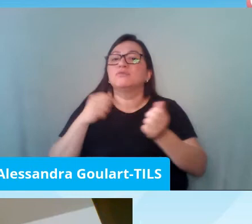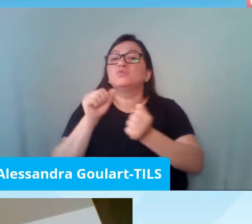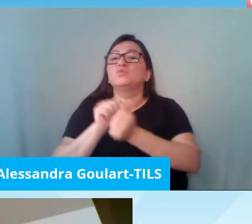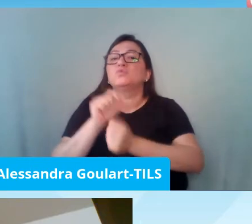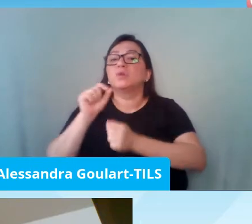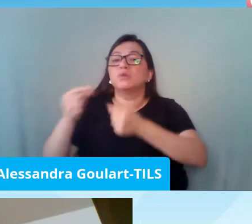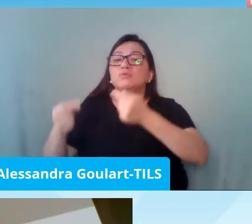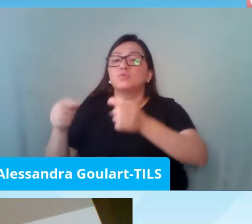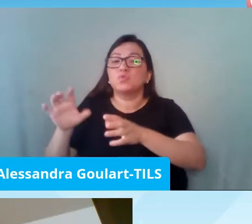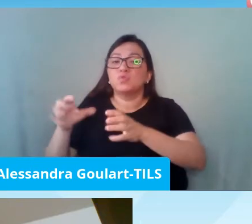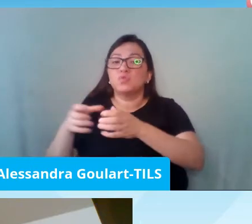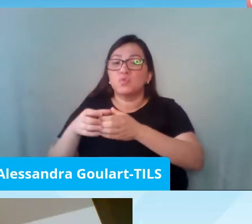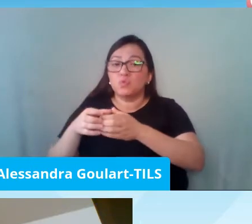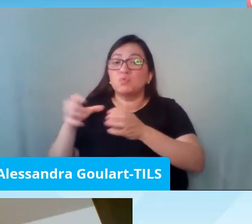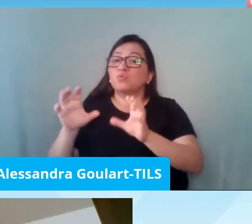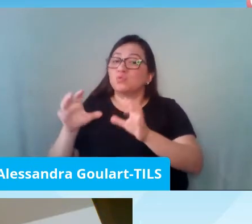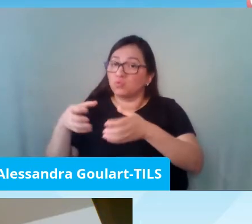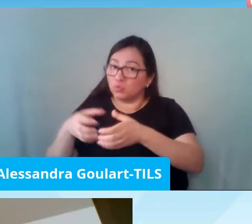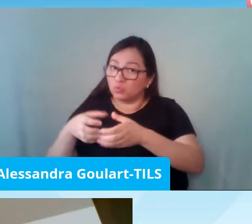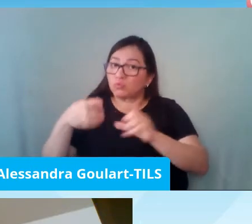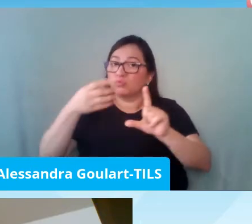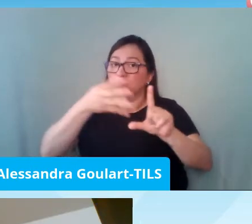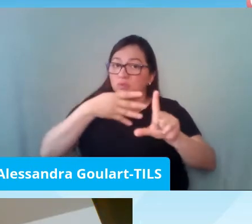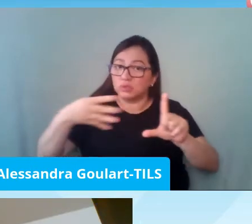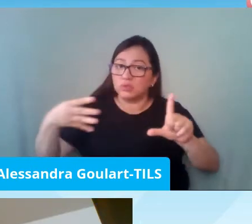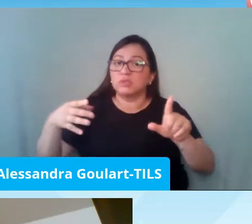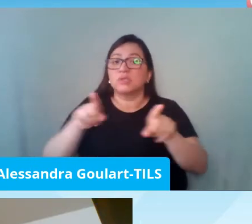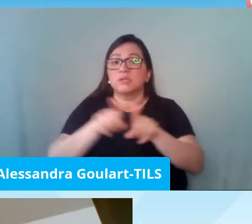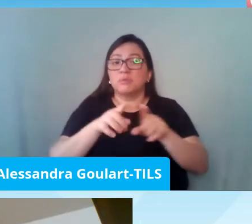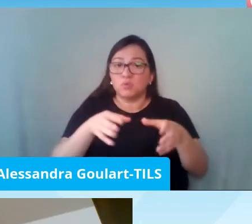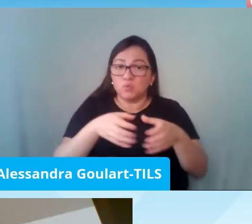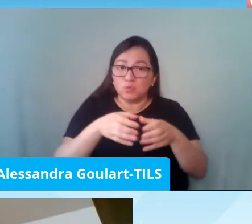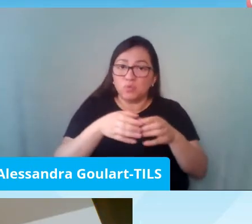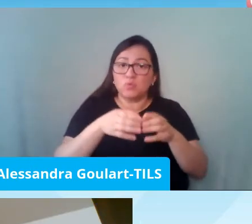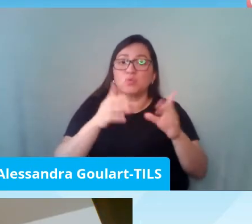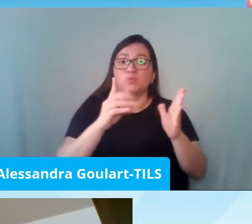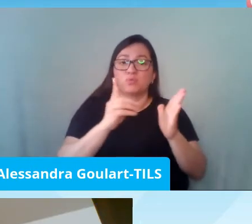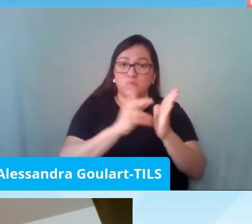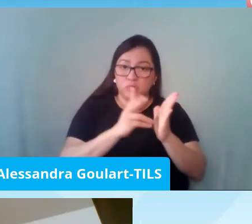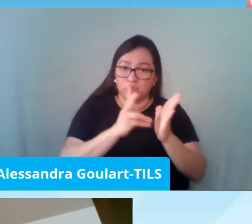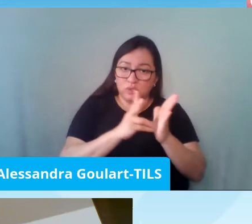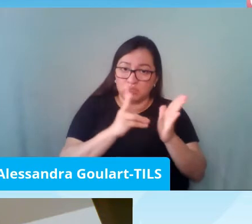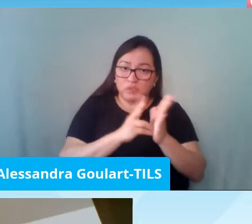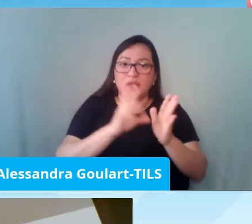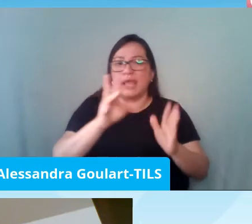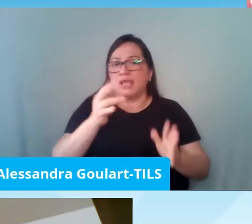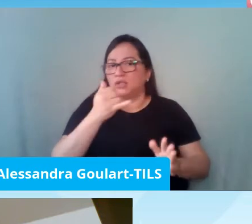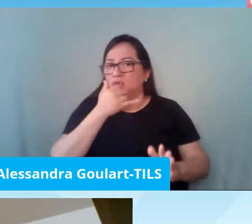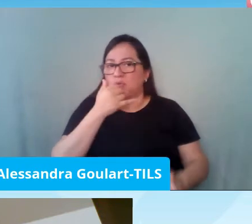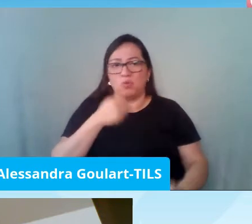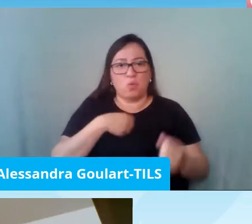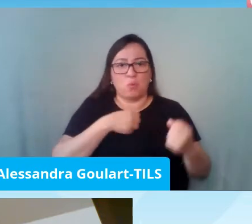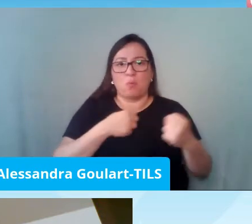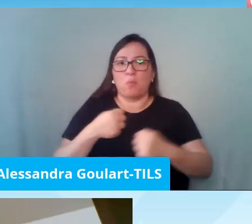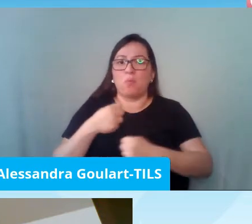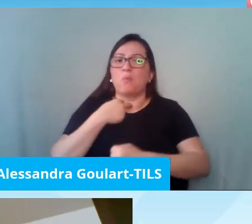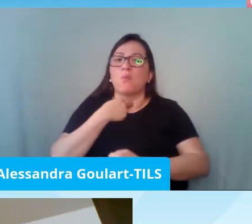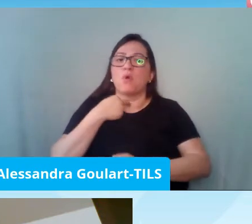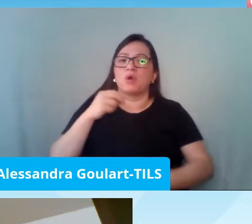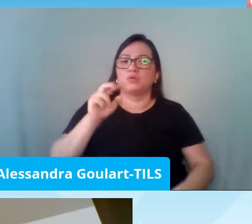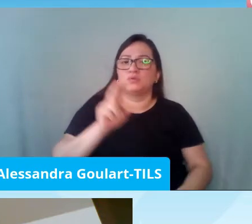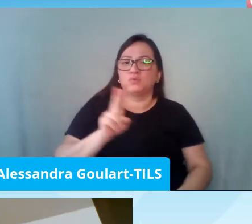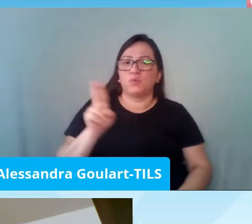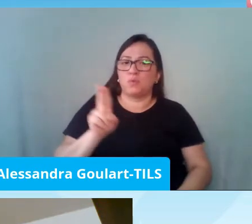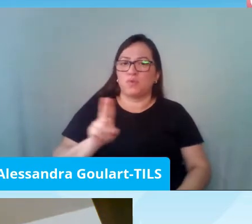saúde indígena, da saúde da criança. Então, não vou citar nomes, porque o risco da gente esquecer gente é muito grande,